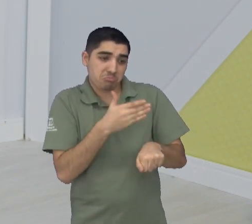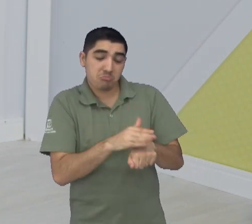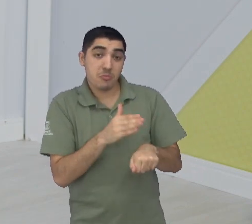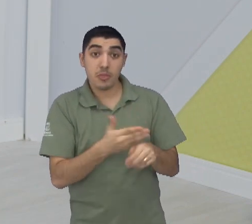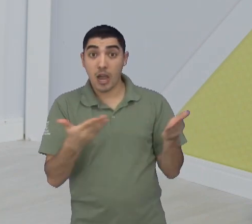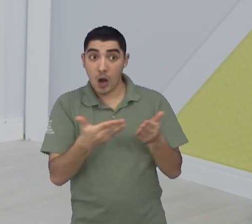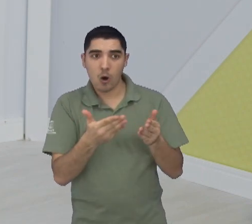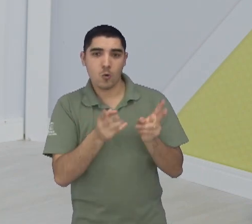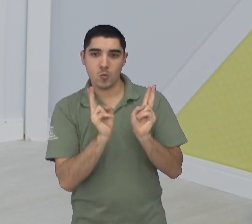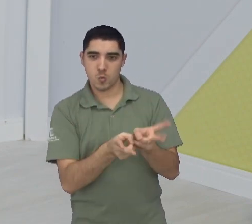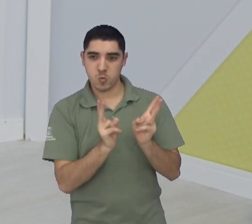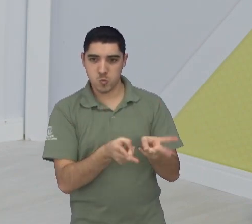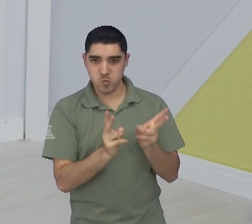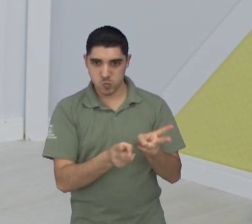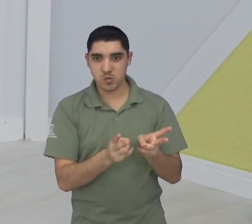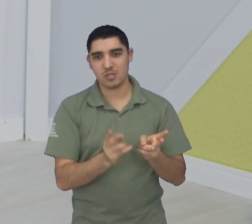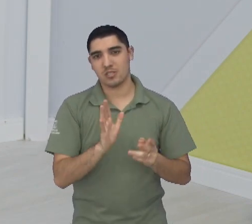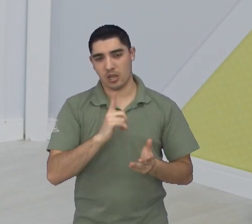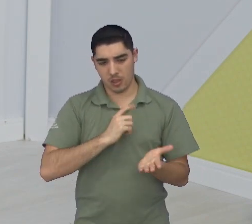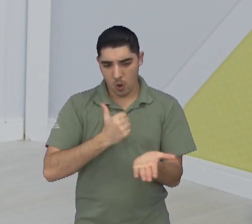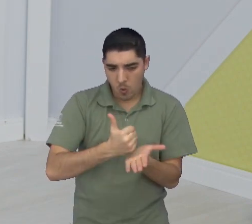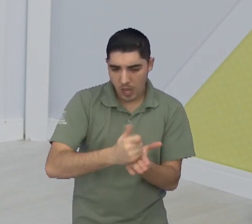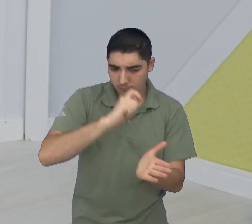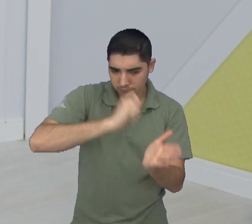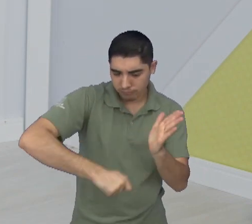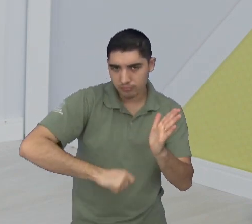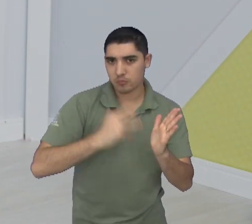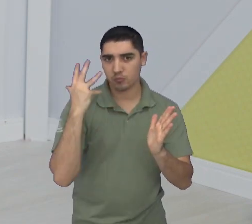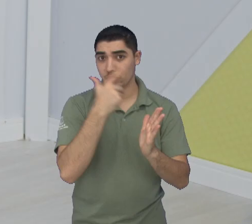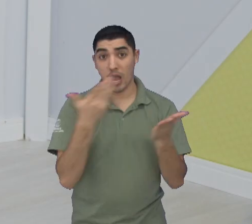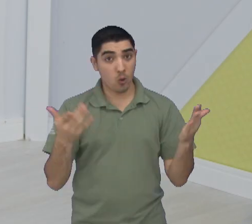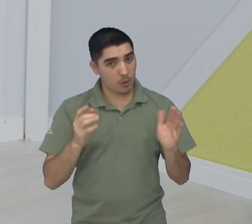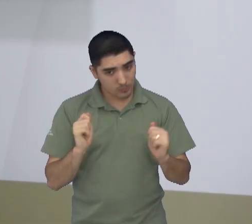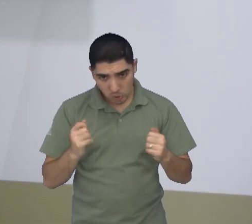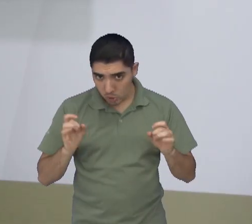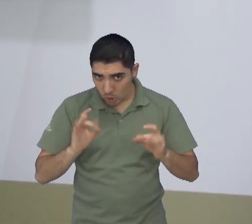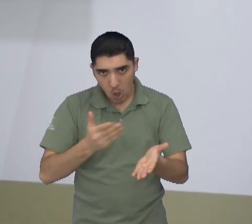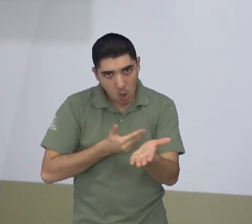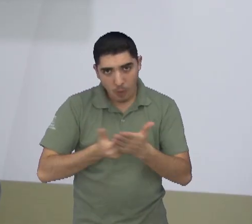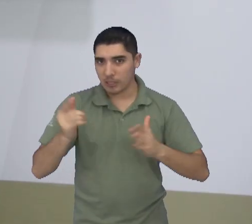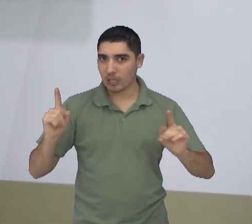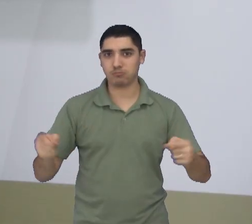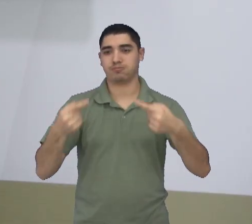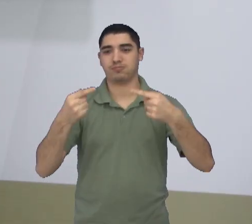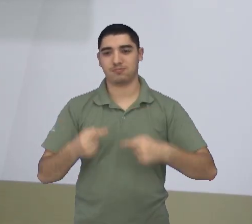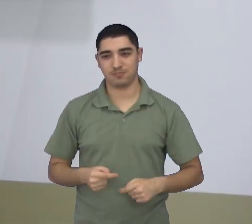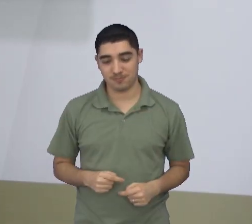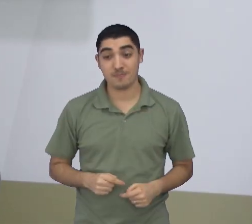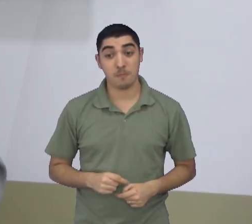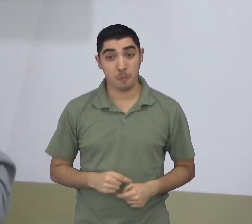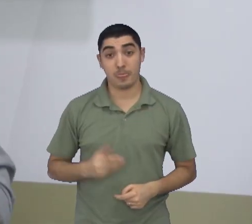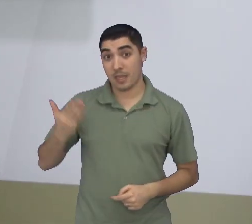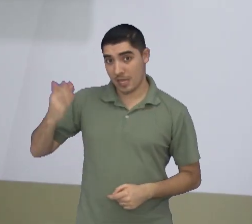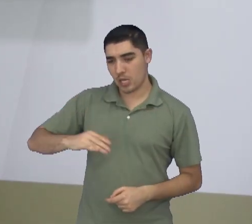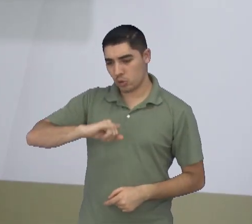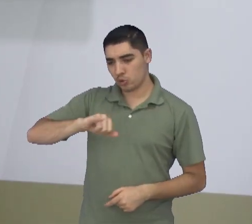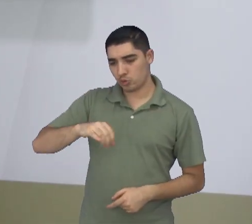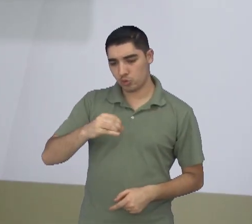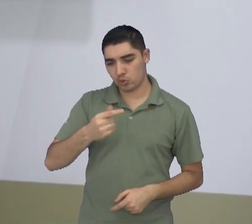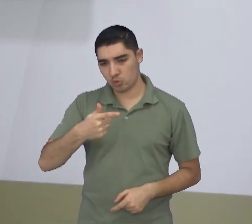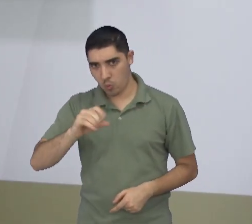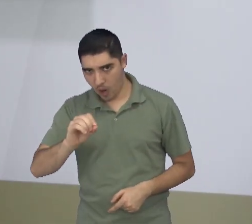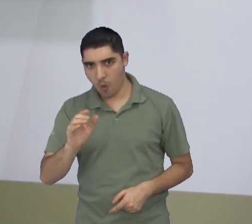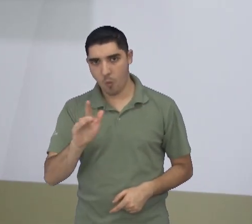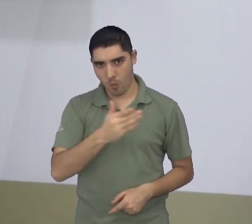com carimbo assinado, tudo certinho, tudo bonitinho, só calçar a chuteira e estrear. Boa. João Gabriel já está entrosado, né, com